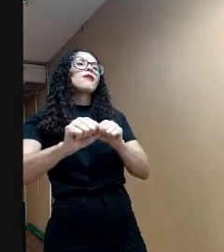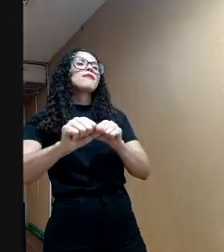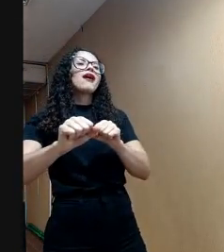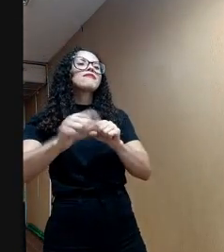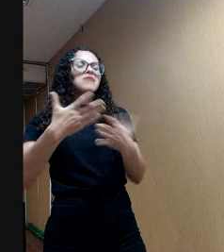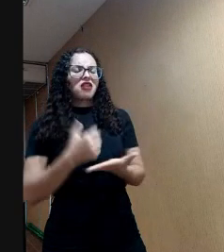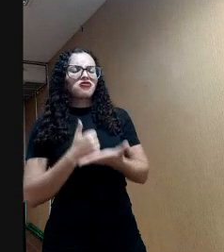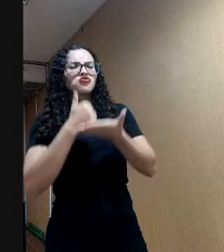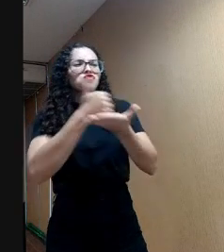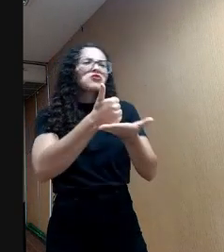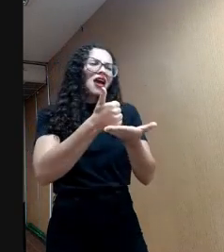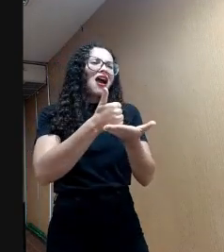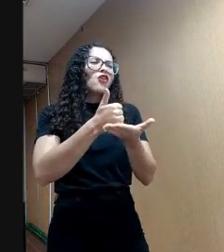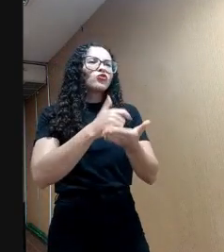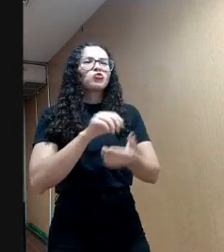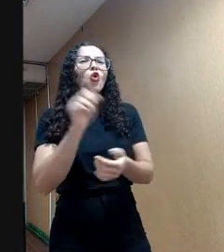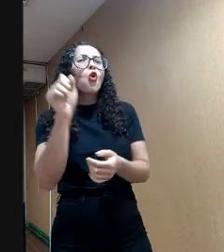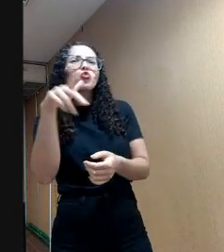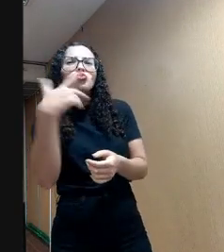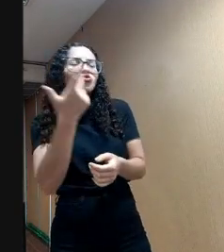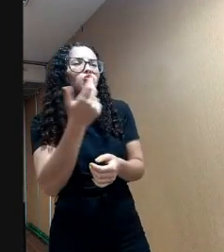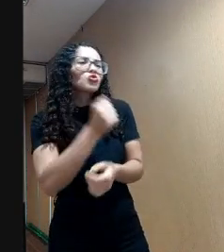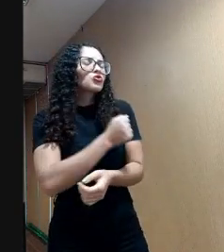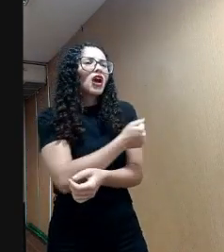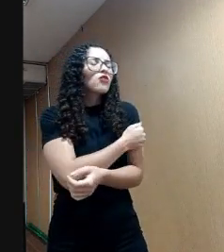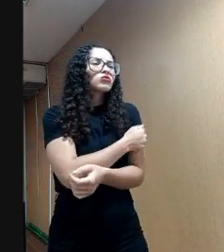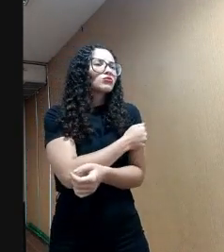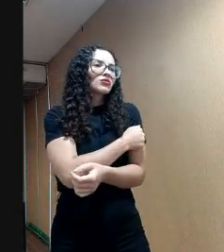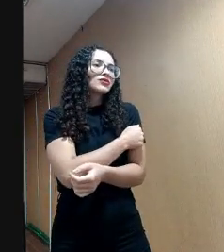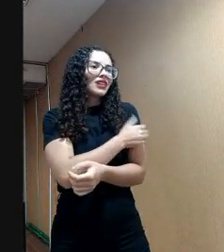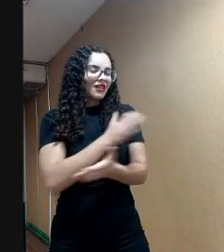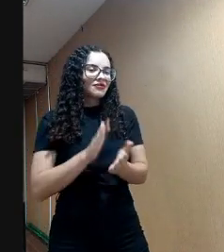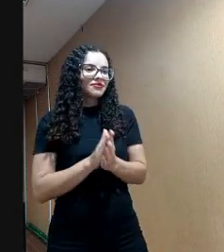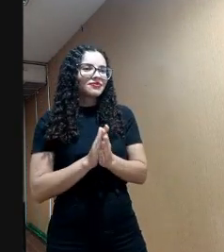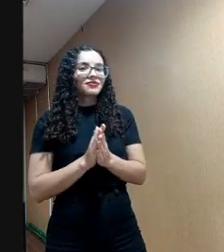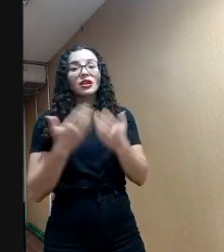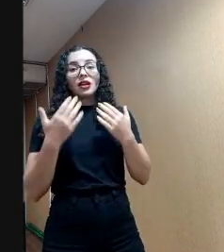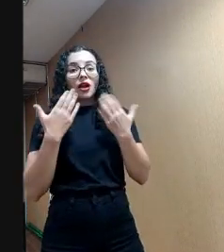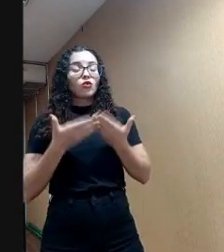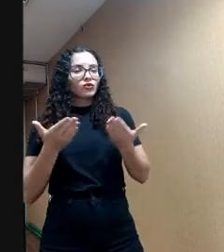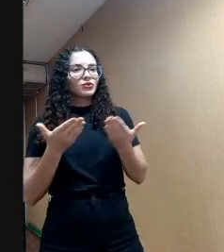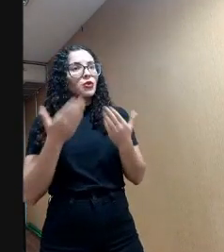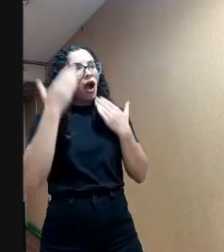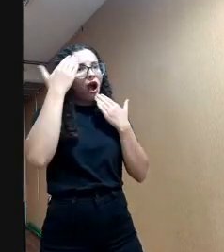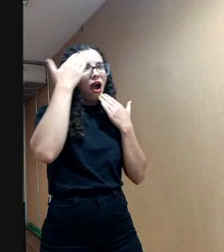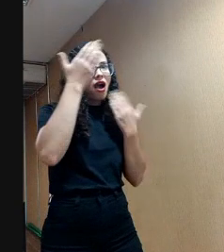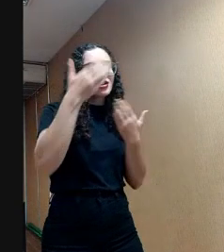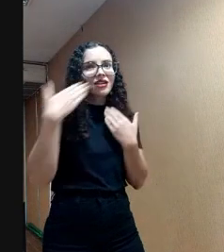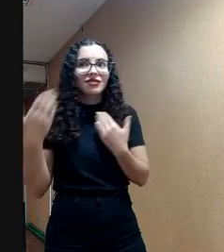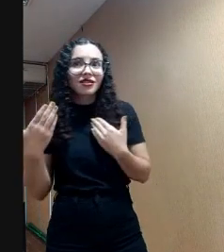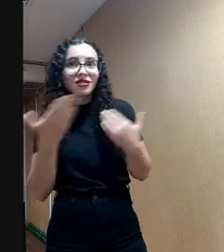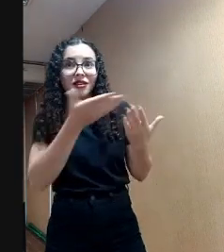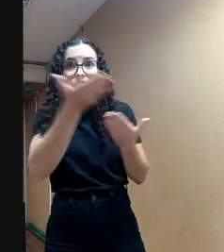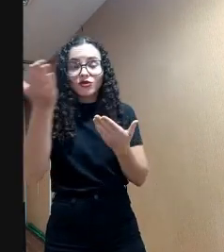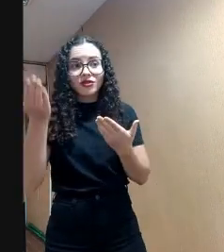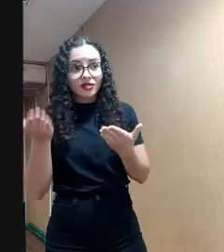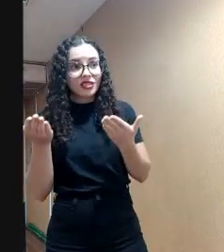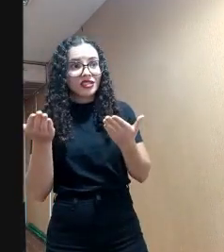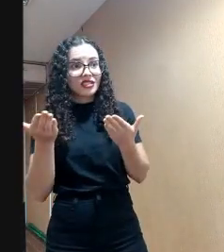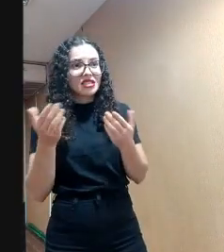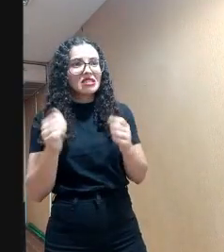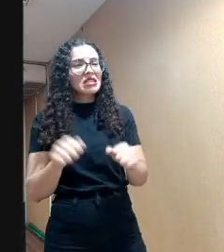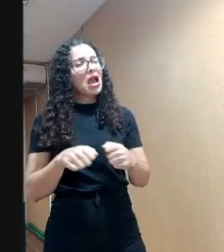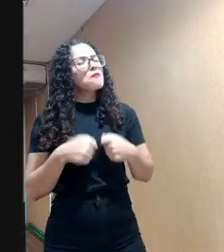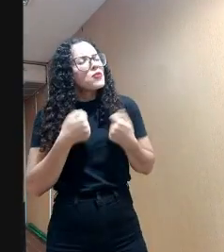após vocês, tá certo? Então, eu encerro aqui pedindo para que vocês aproveitem bastante